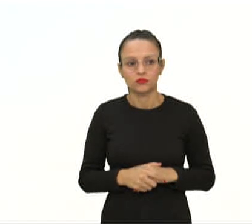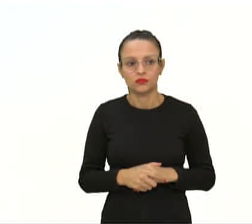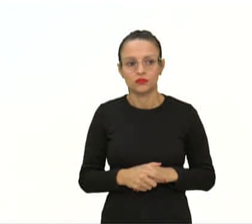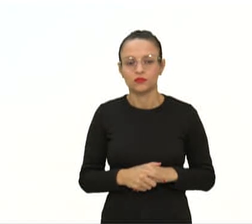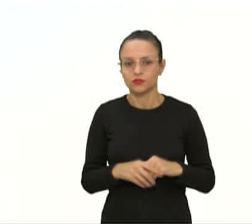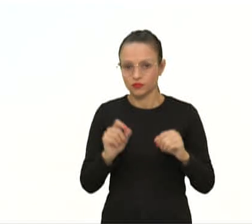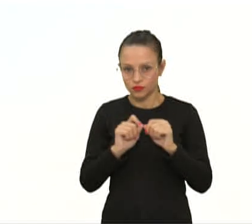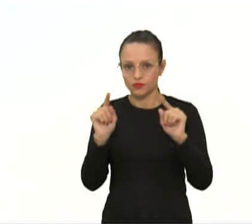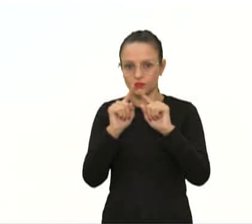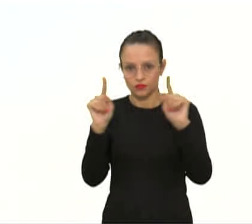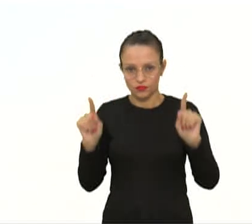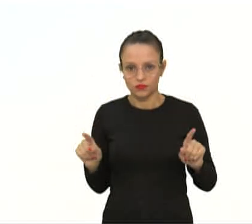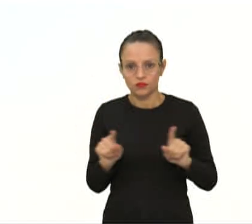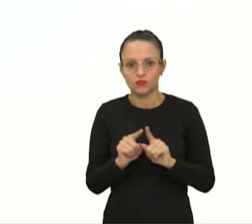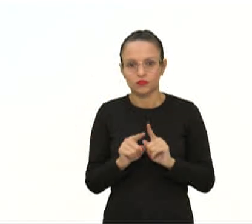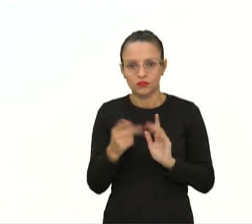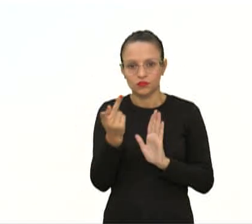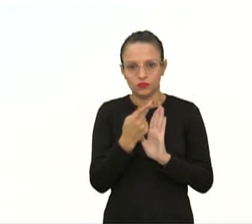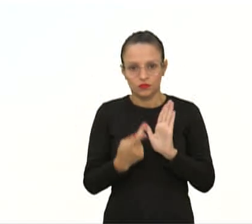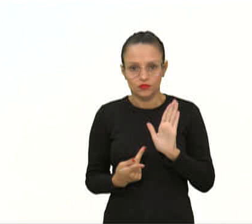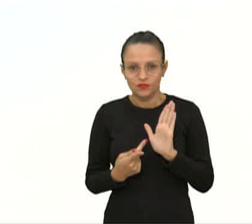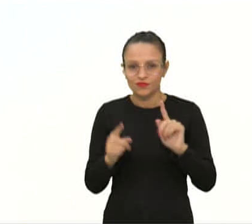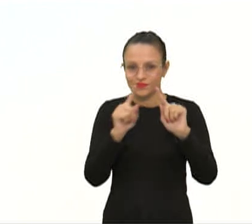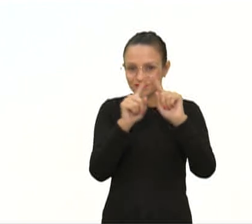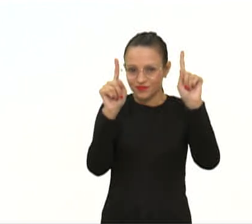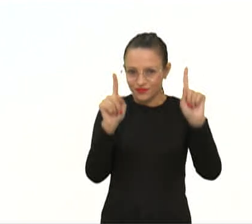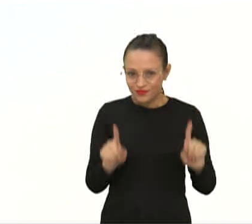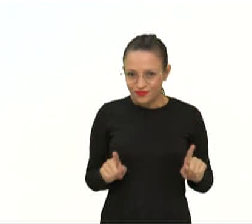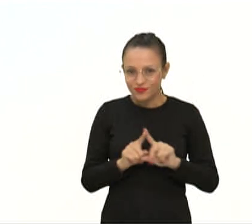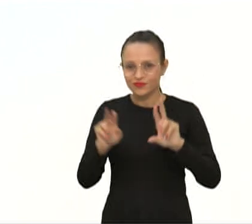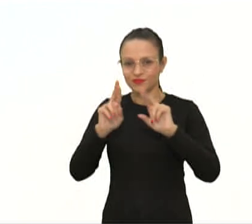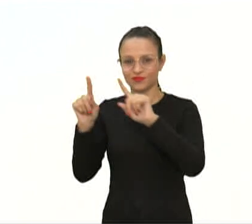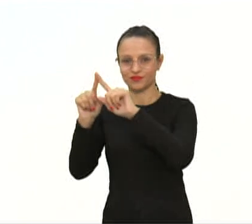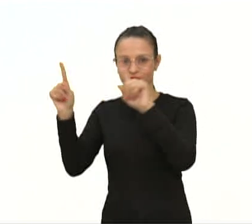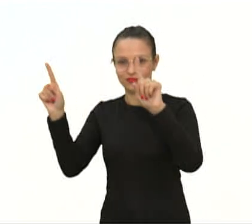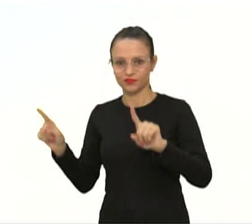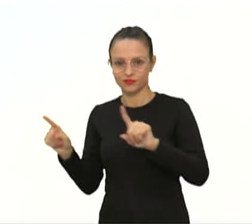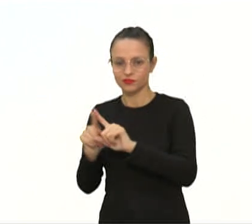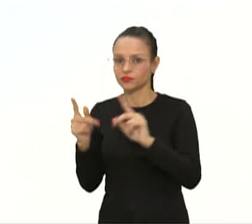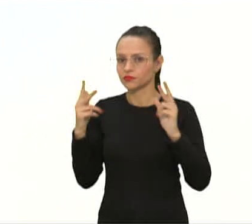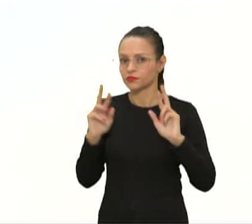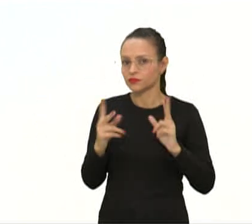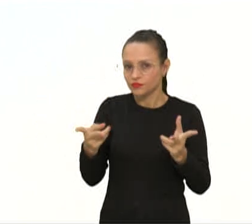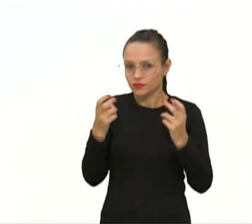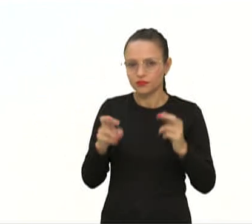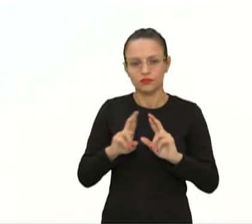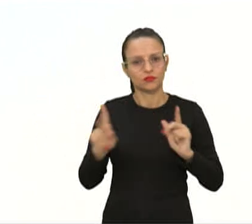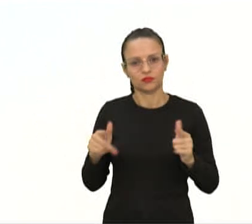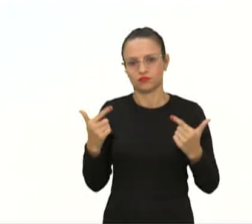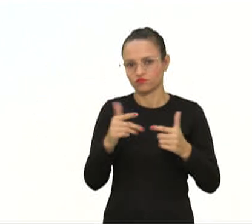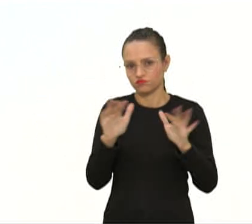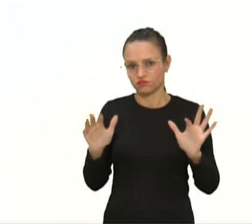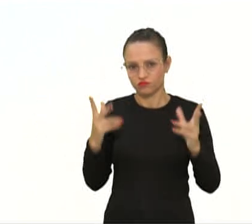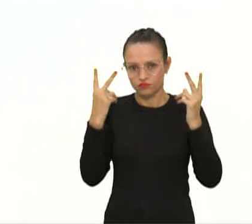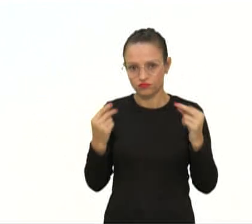Desenhei o problema. Ó, o meu retângulo aqui está desenhado diferente do retângulo ali, justamente para você perceber que não dá diferença,